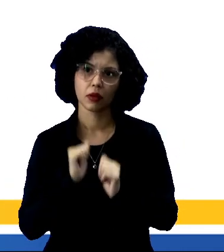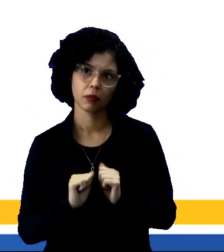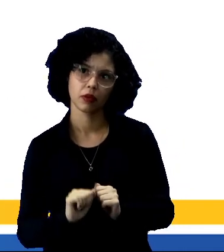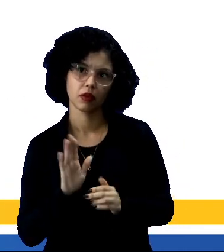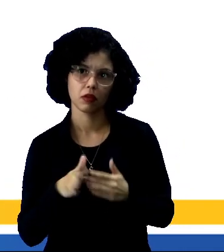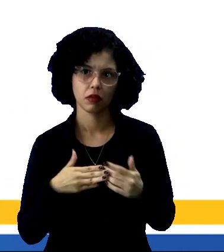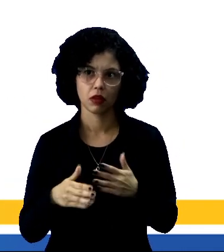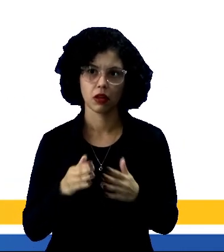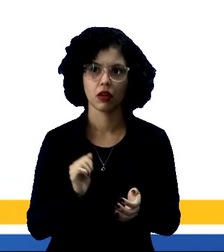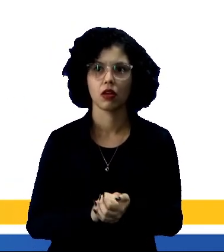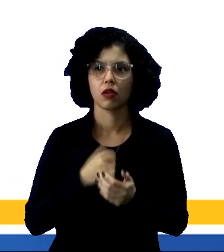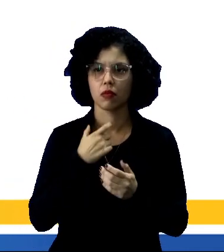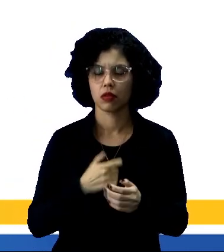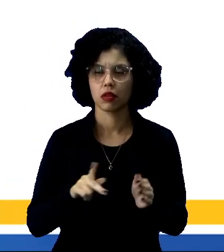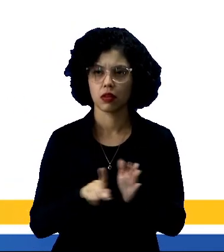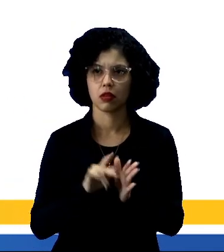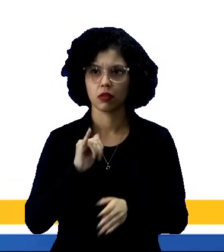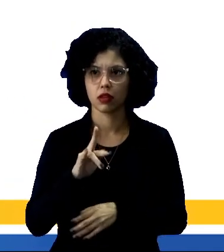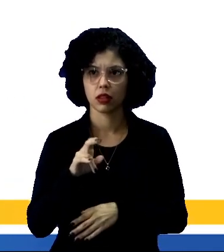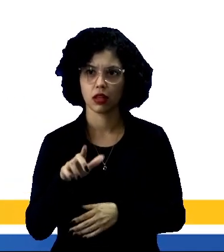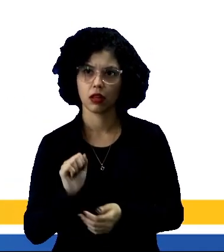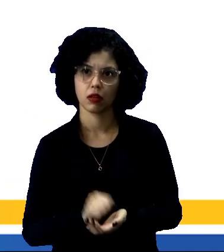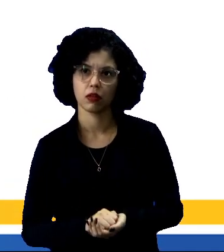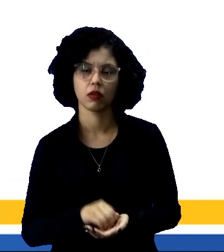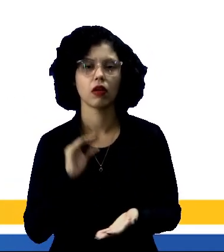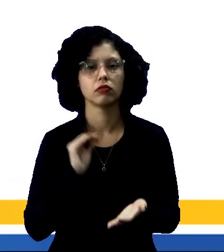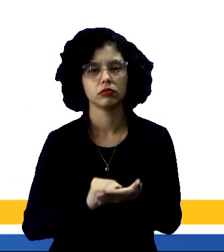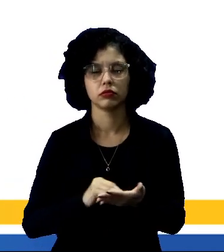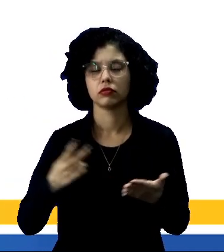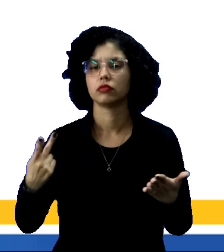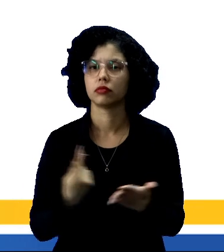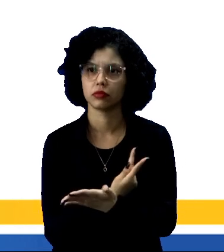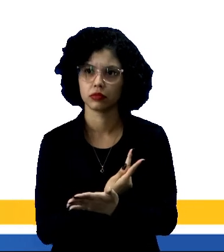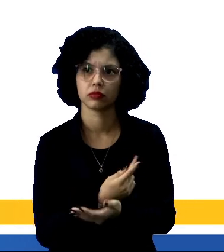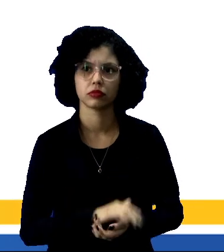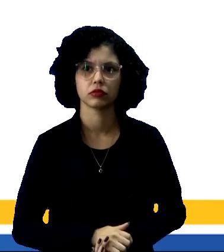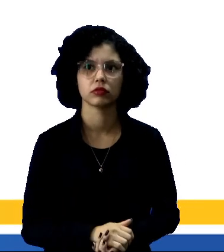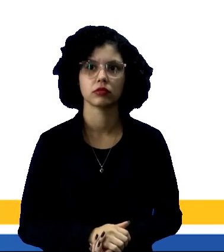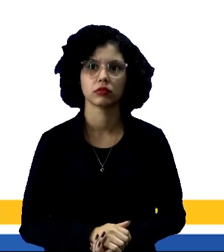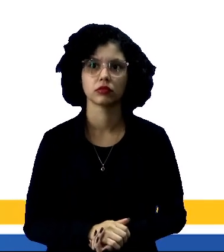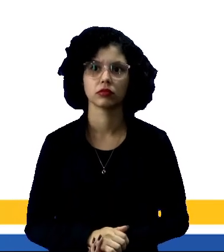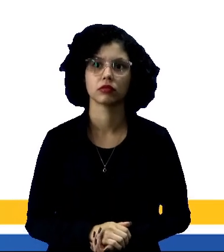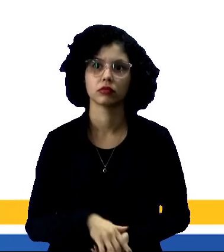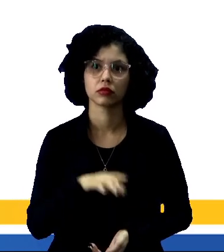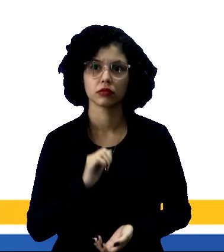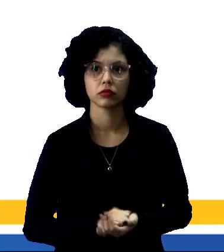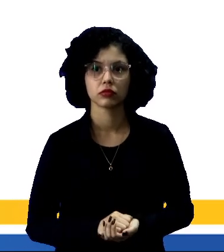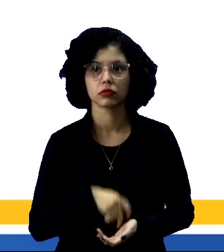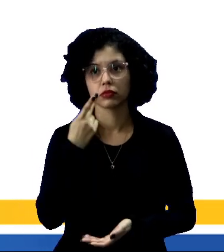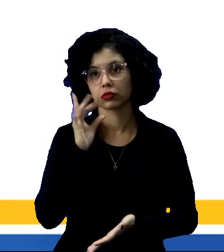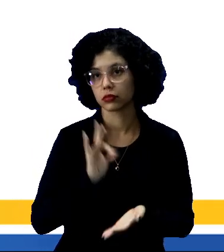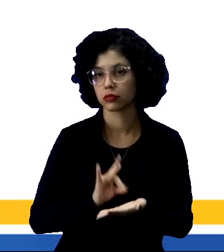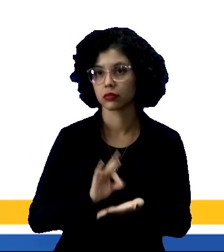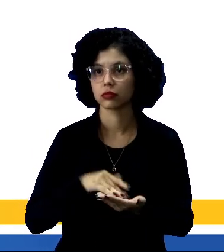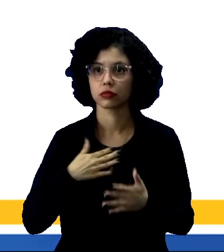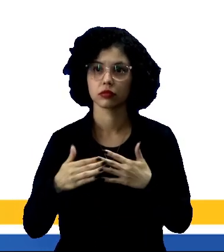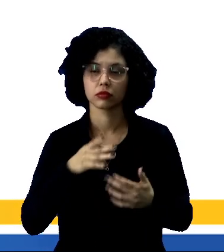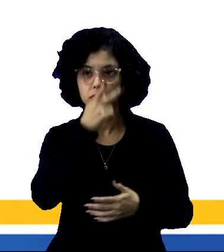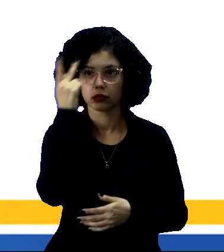possa ter qualquer atribuição de comportamento ilegal, desonesto ou incorreto. Diga a